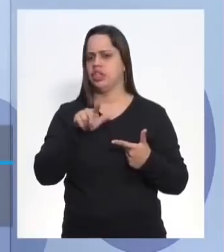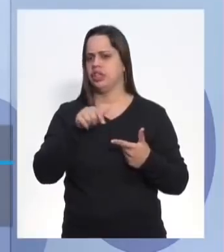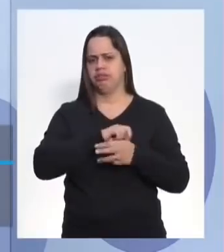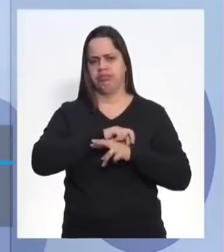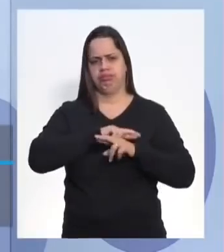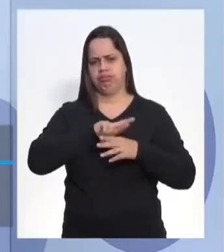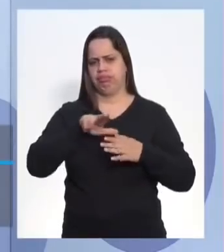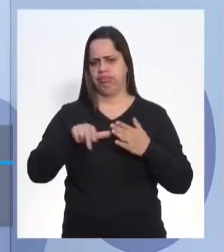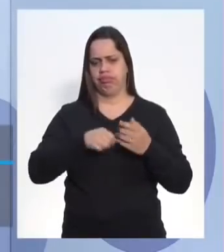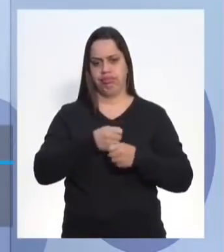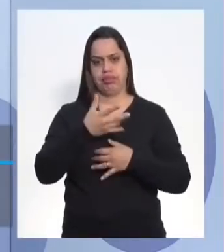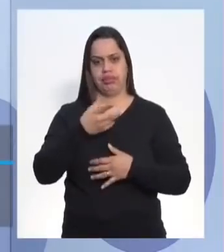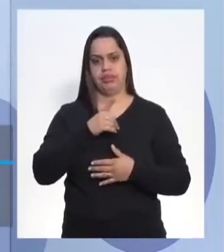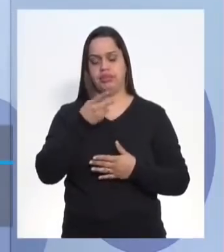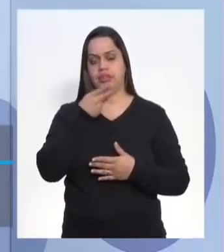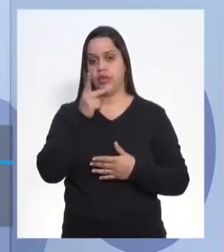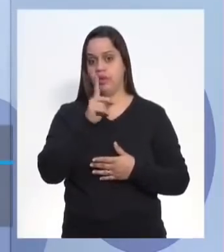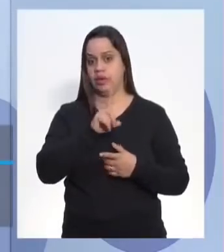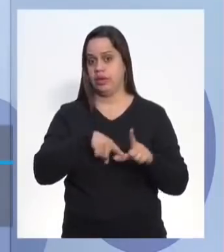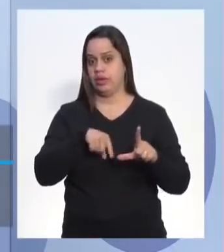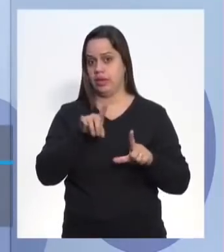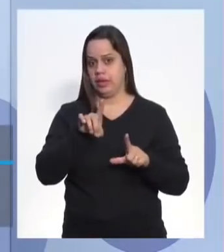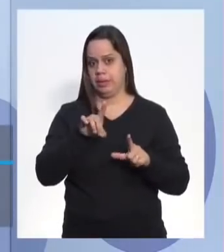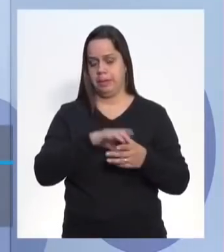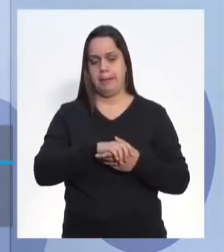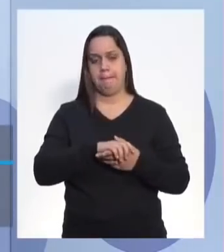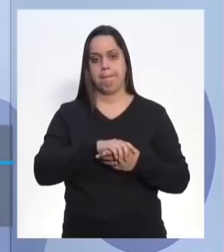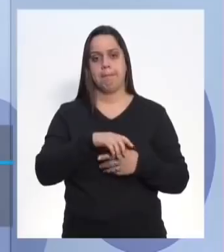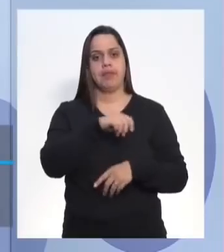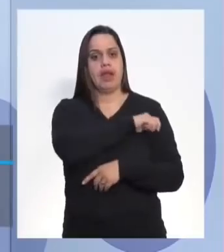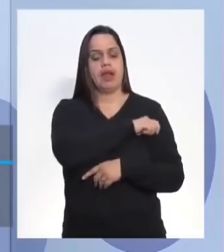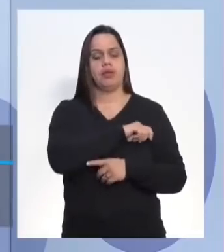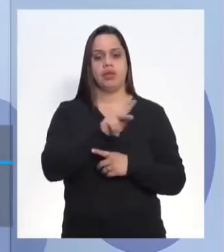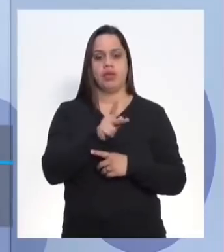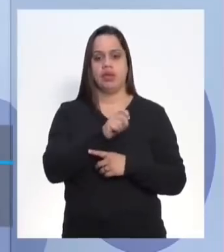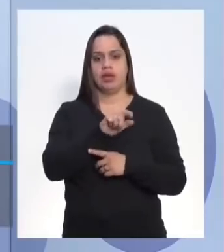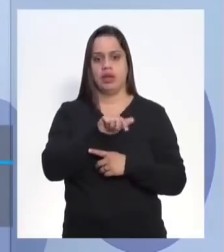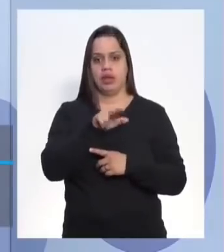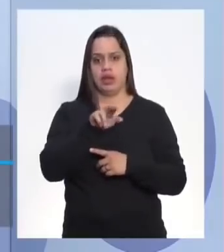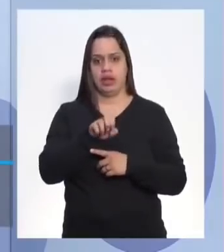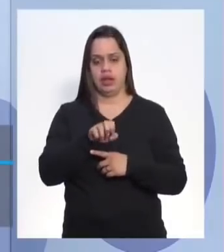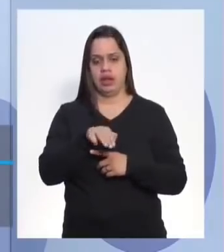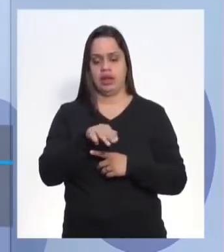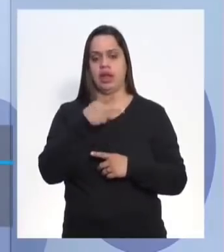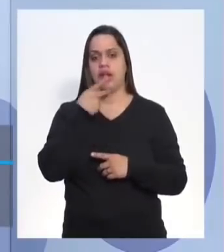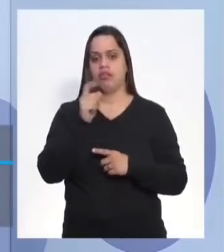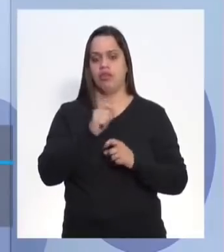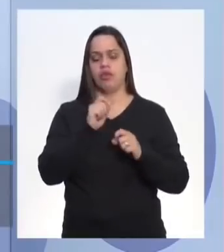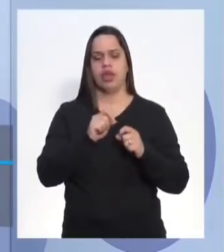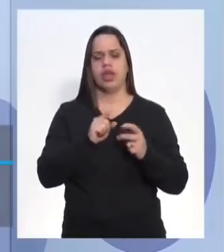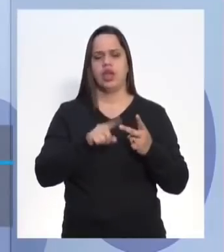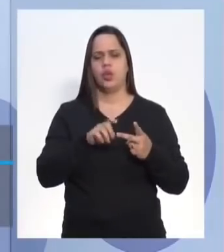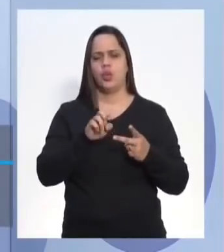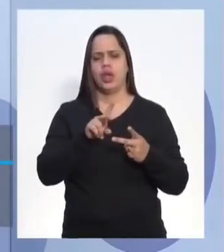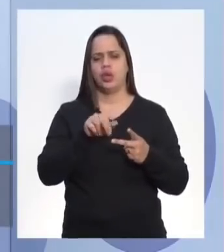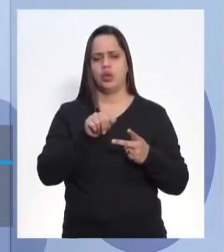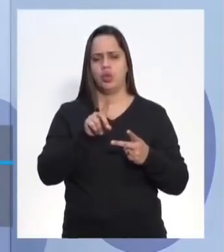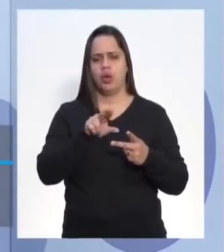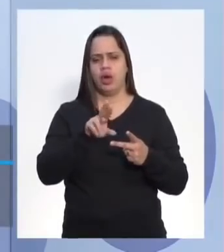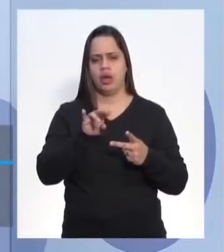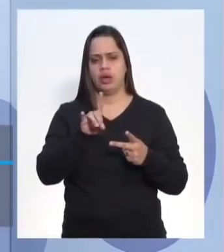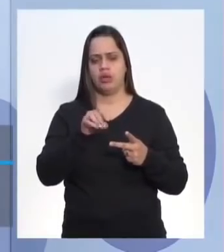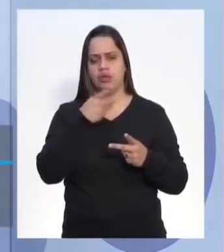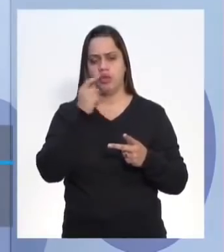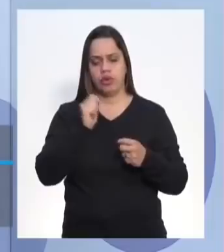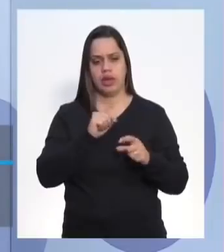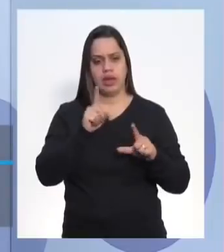dado. A Ellen, ela colocou assim, ó, interessante, e acho que o Eduardo colocou a mesma coisa.